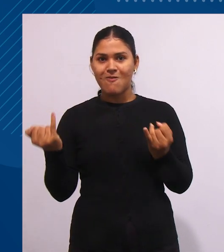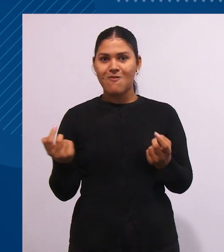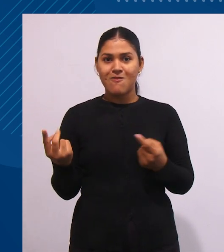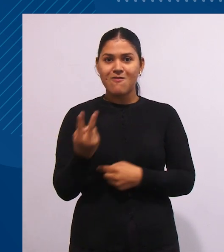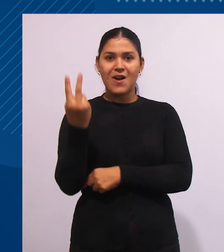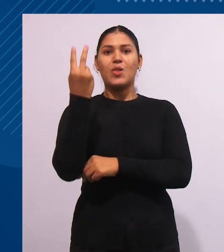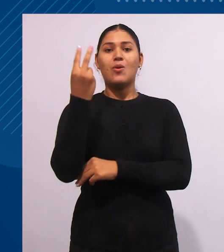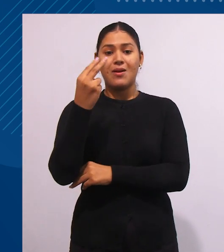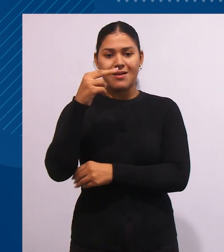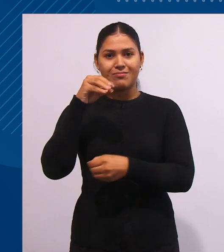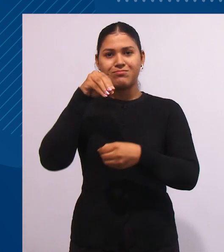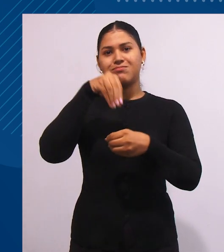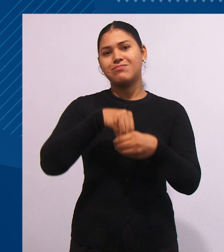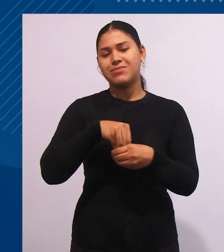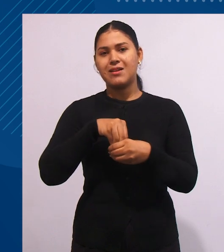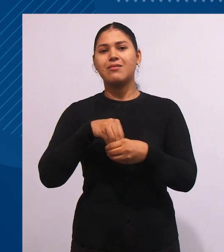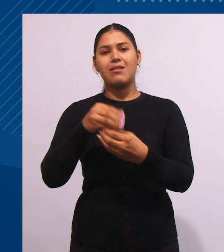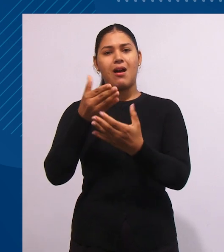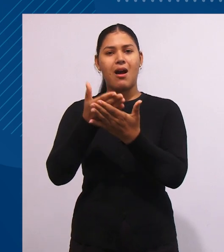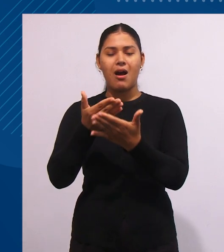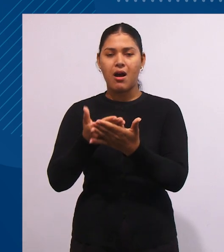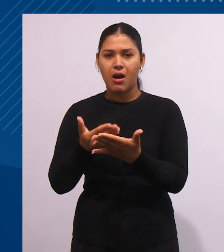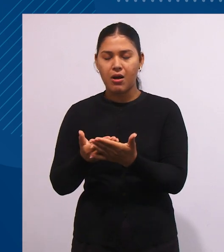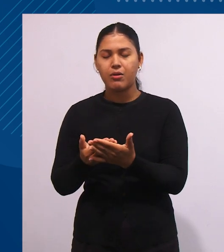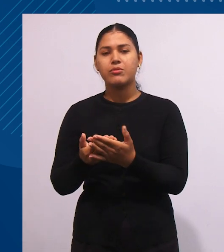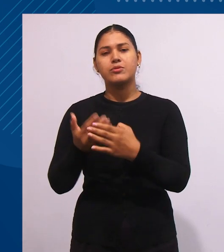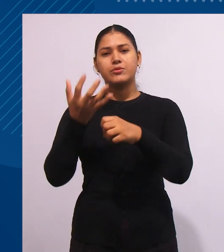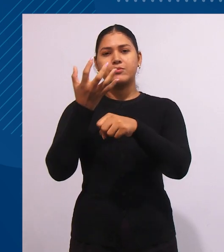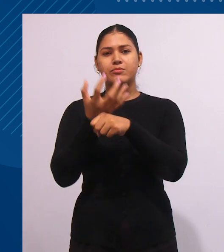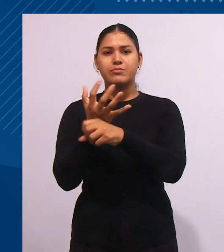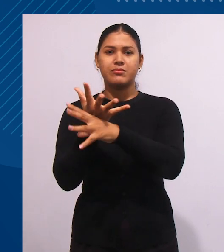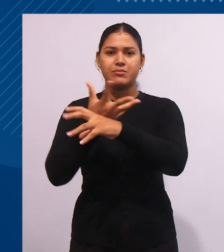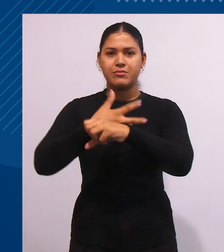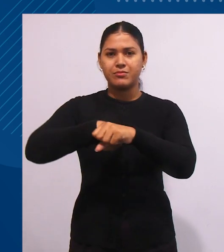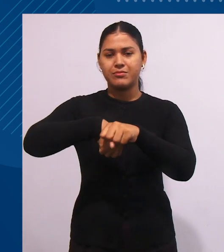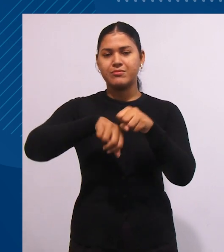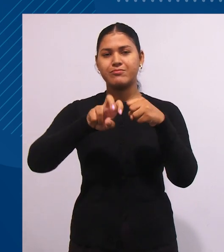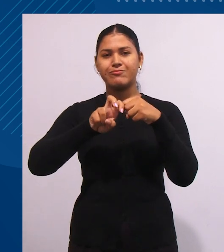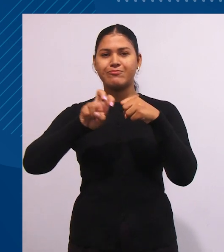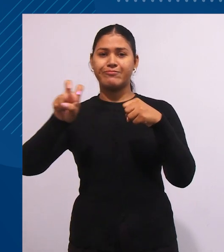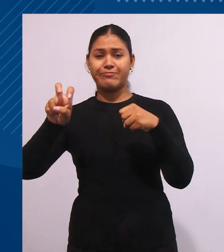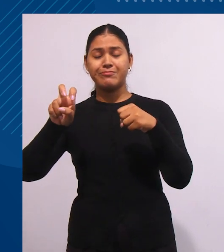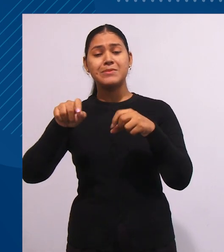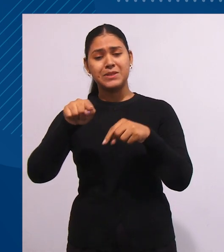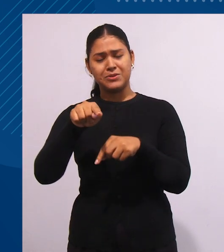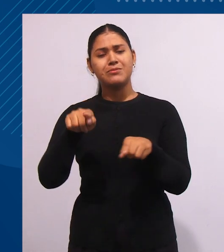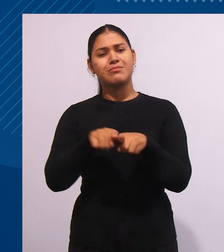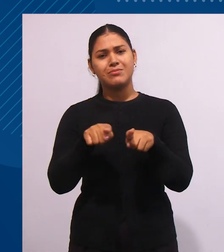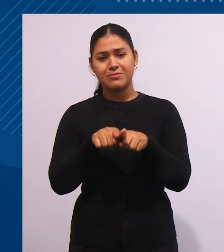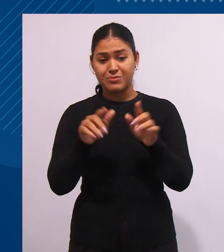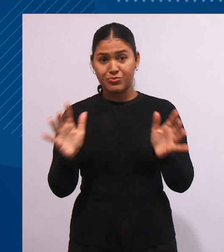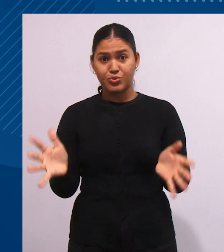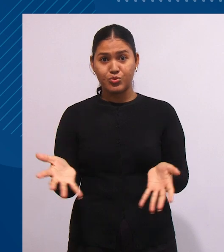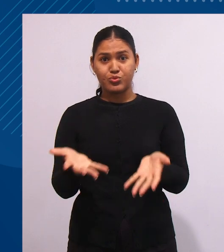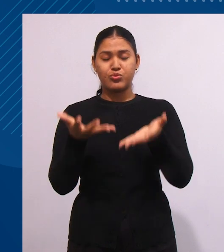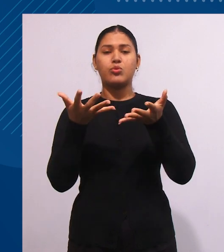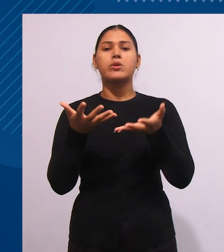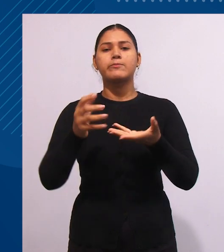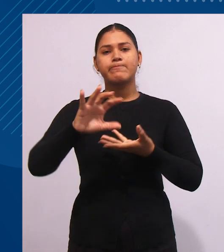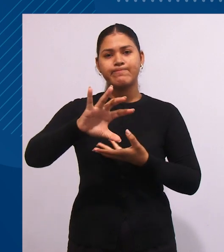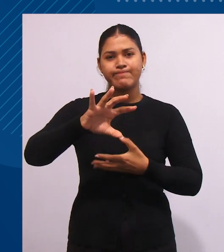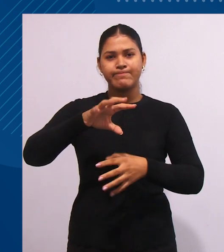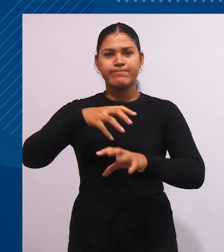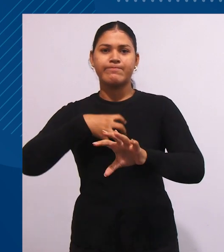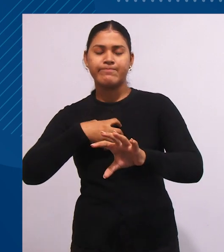que é uma aula no intercultural, né? Bom, isso vai promovendo também o desenvolvimento de empatia,